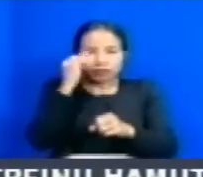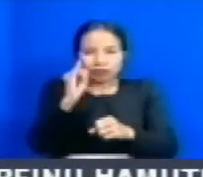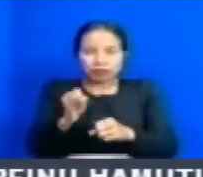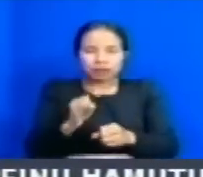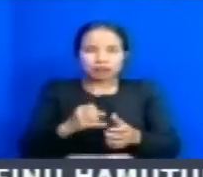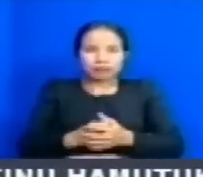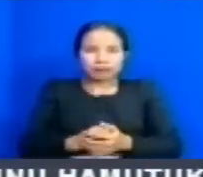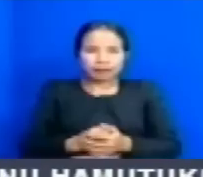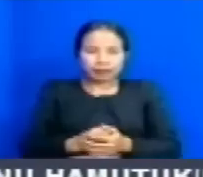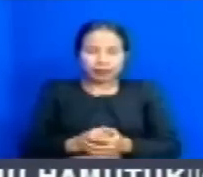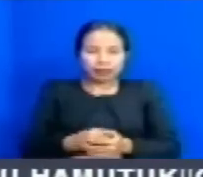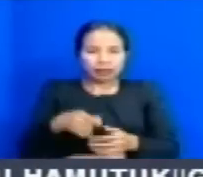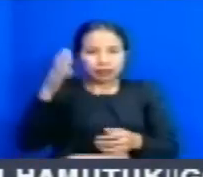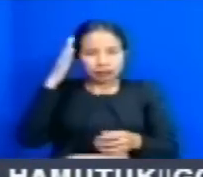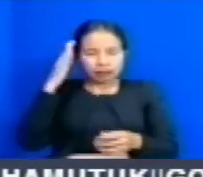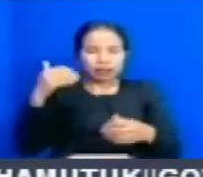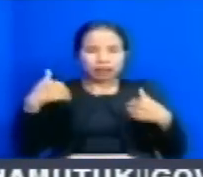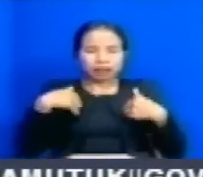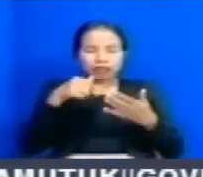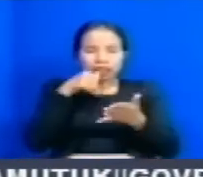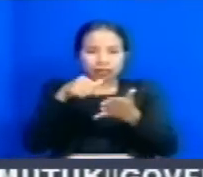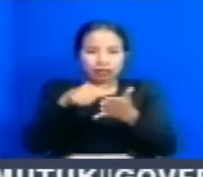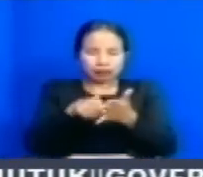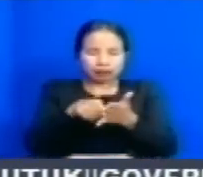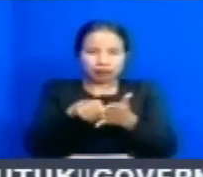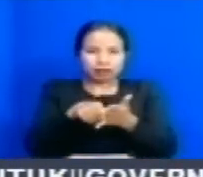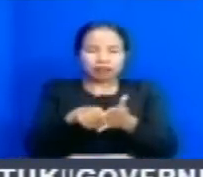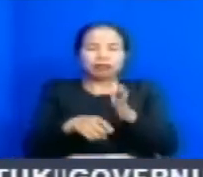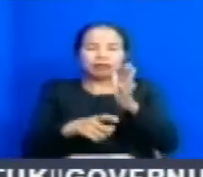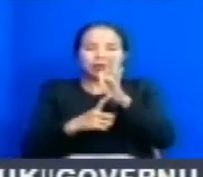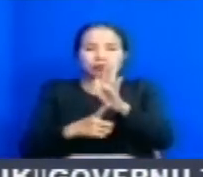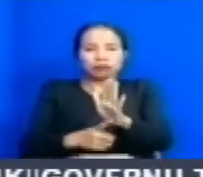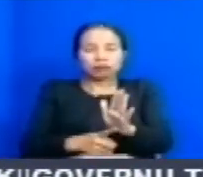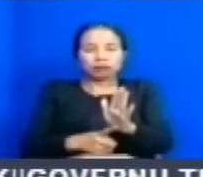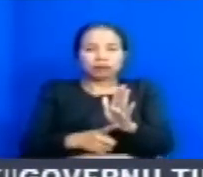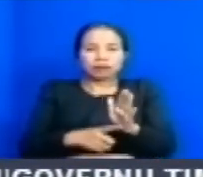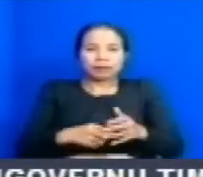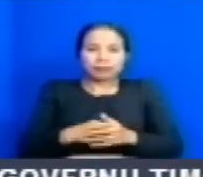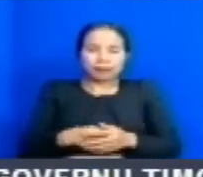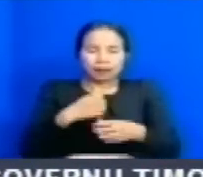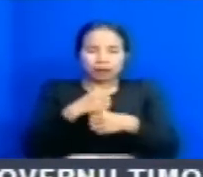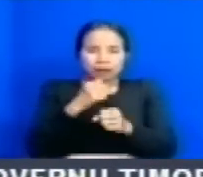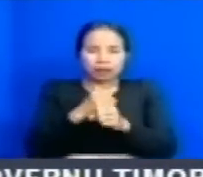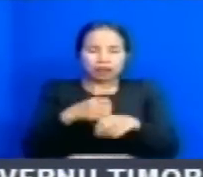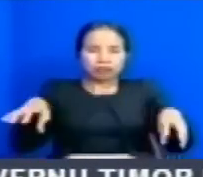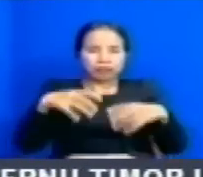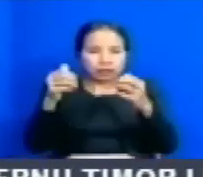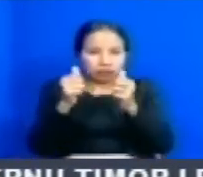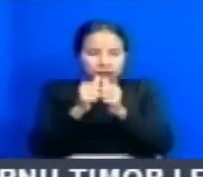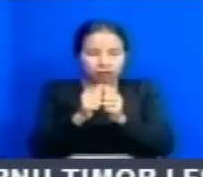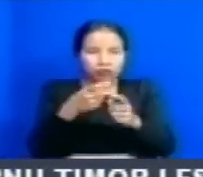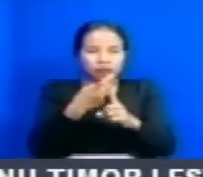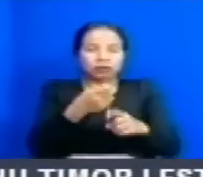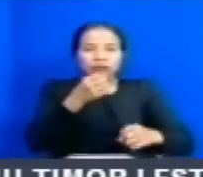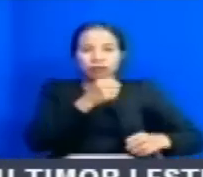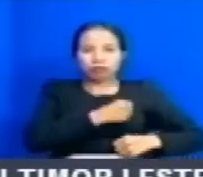Eu vou tratar de catequia na despacho, na bem maga força iona, hori halo operação conjunta, na bem maga você